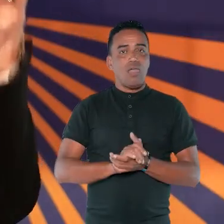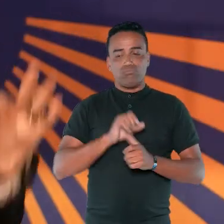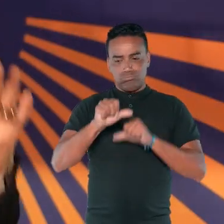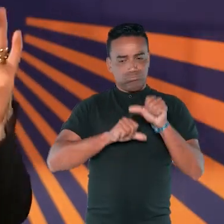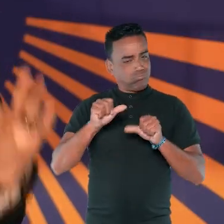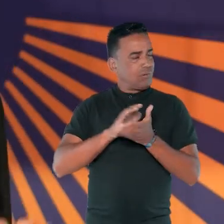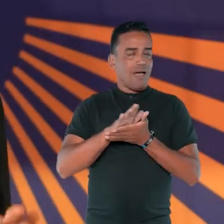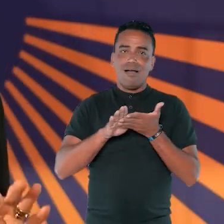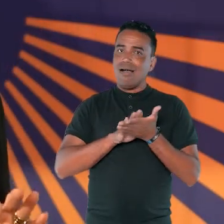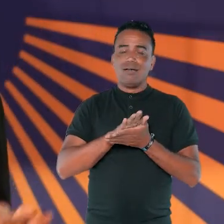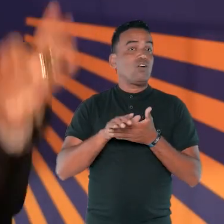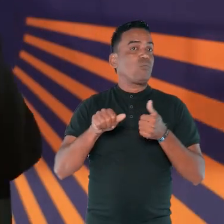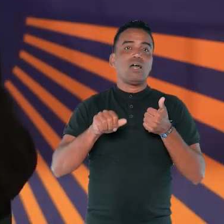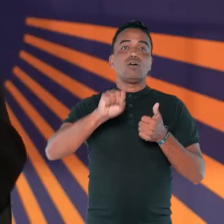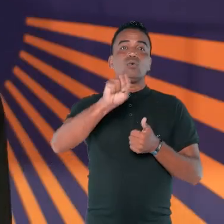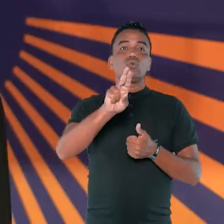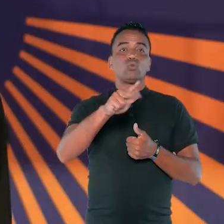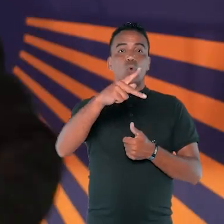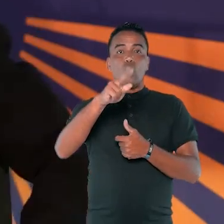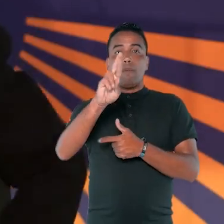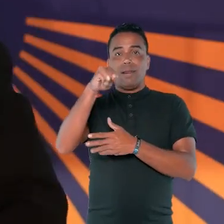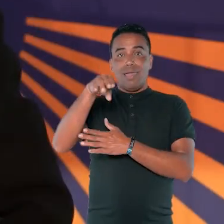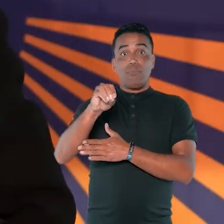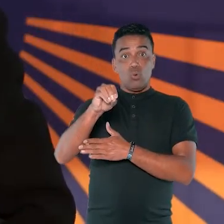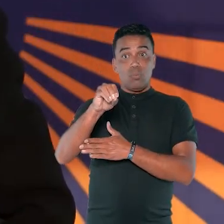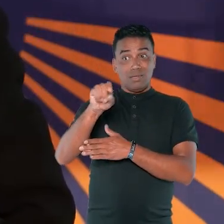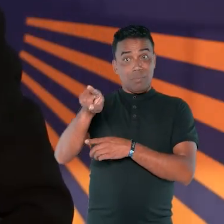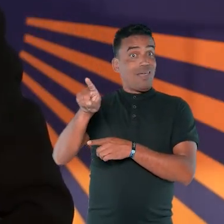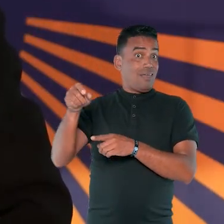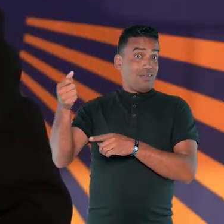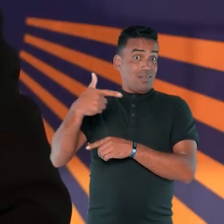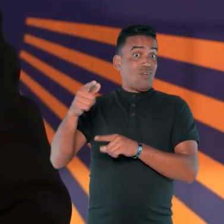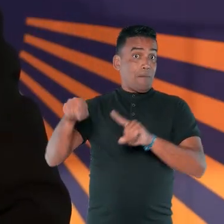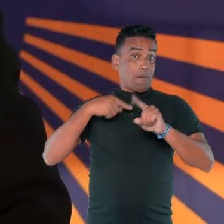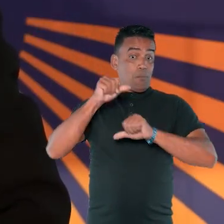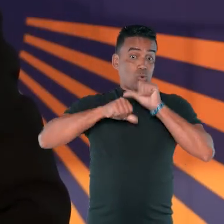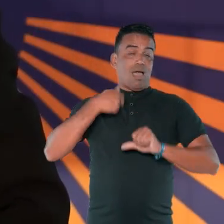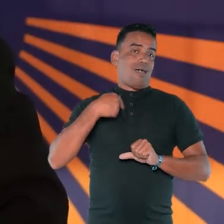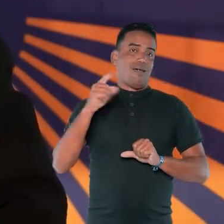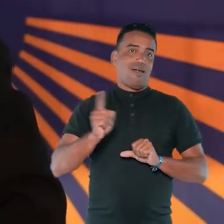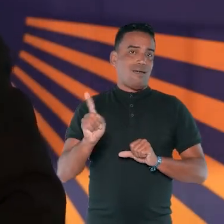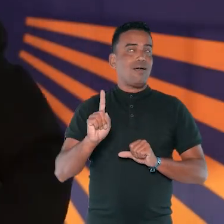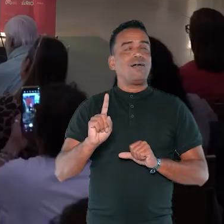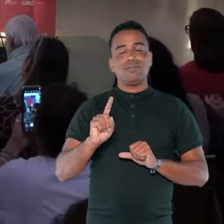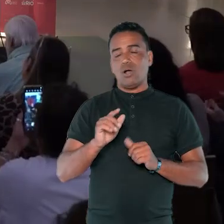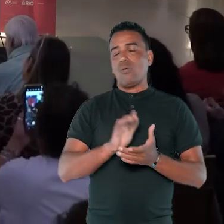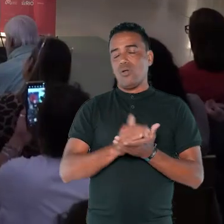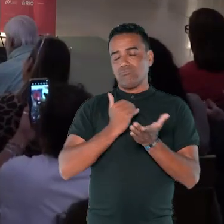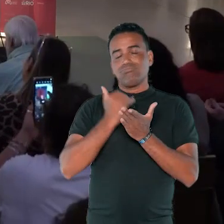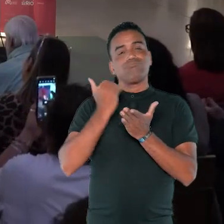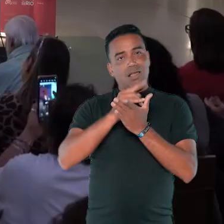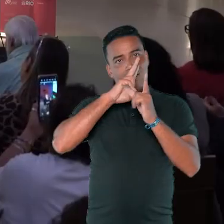vou mudar o Supremo, mas o Supremo também não vai me mudar. Eu já acho isso um bom ganho. Passei